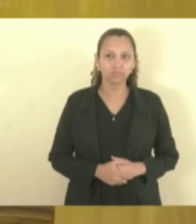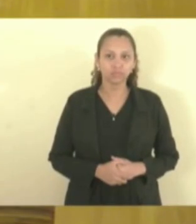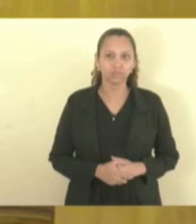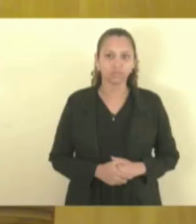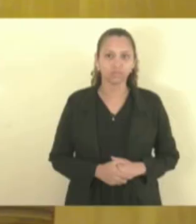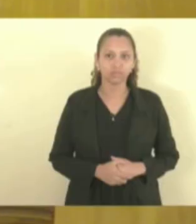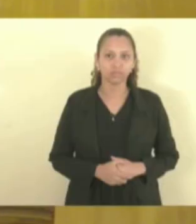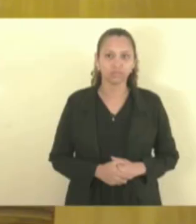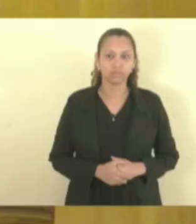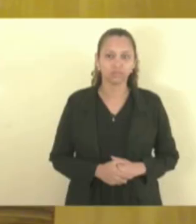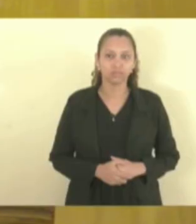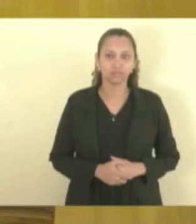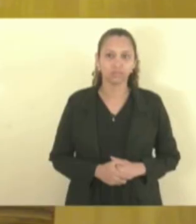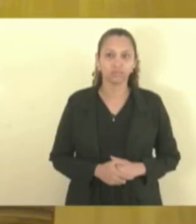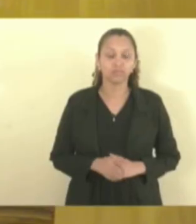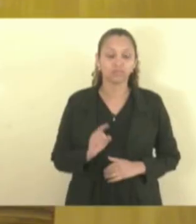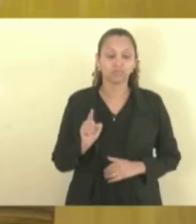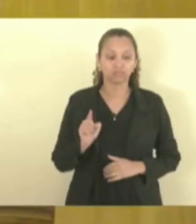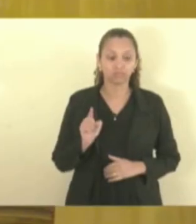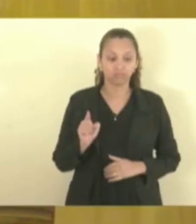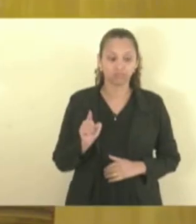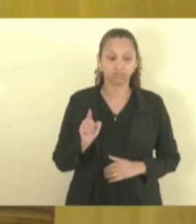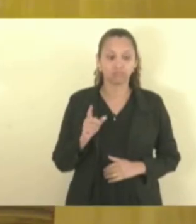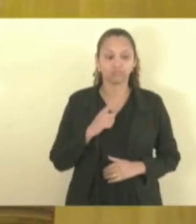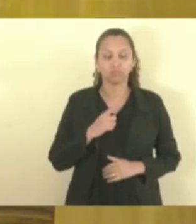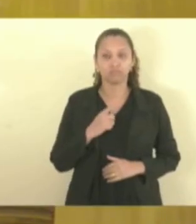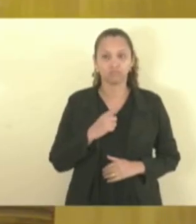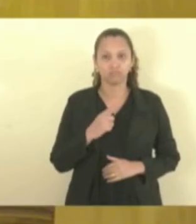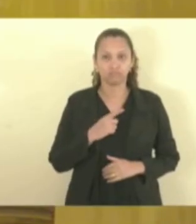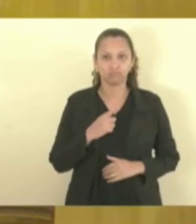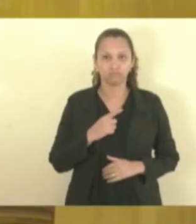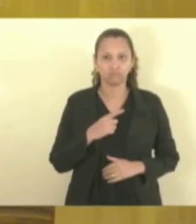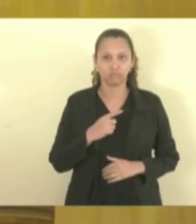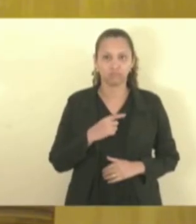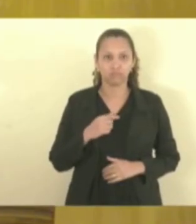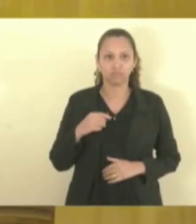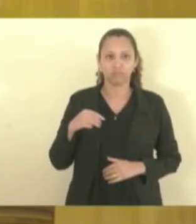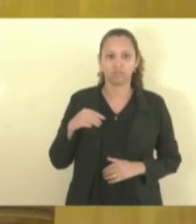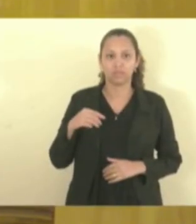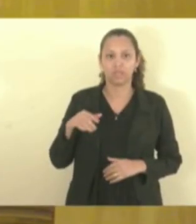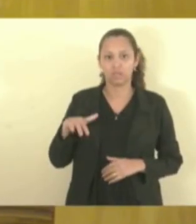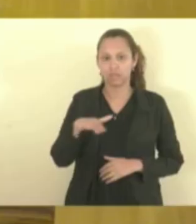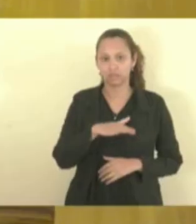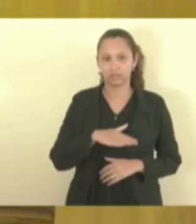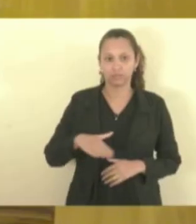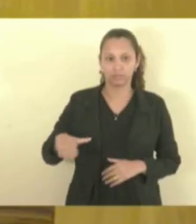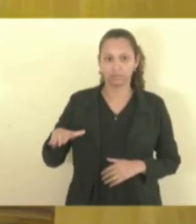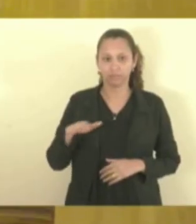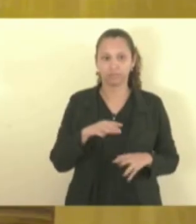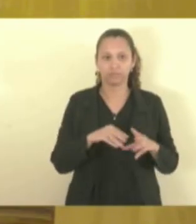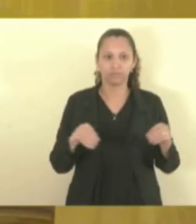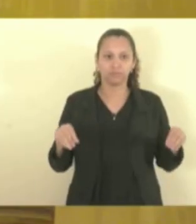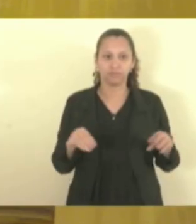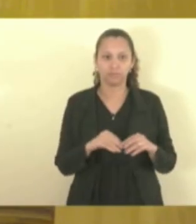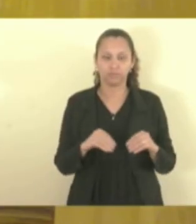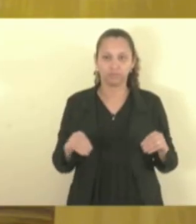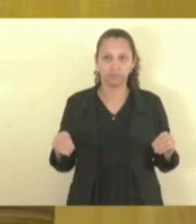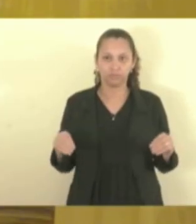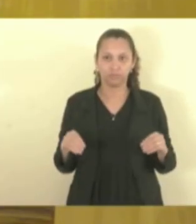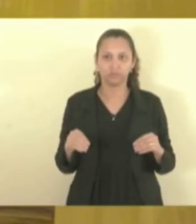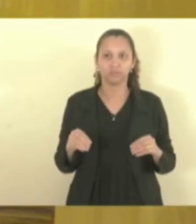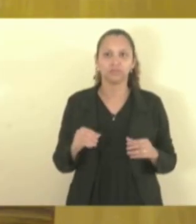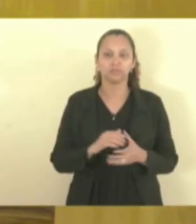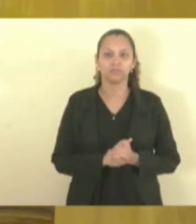Passando aqui, mais um. Aqui a gente tem o uso e cobertura da terra, também de 2015, a mesma base cartográfica do IEMA,